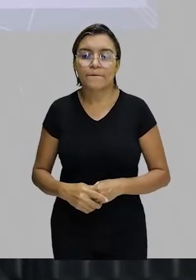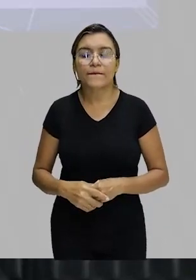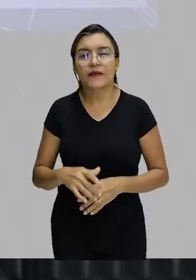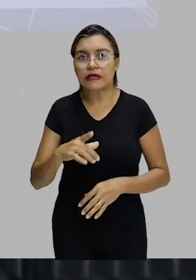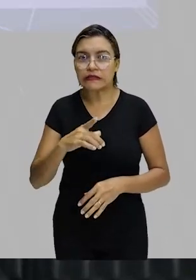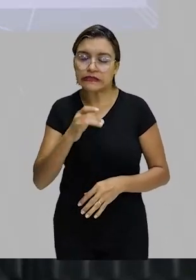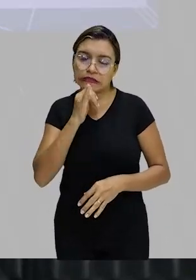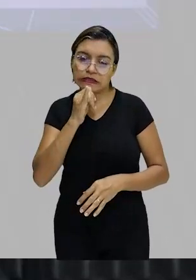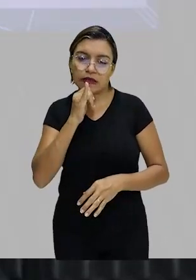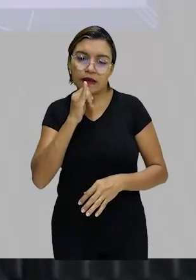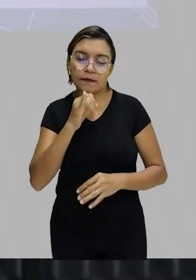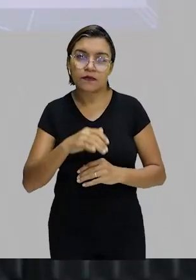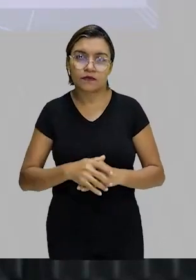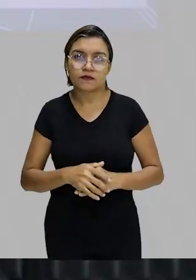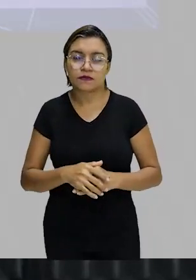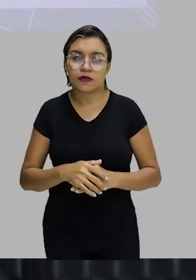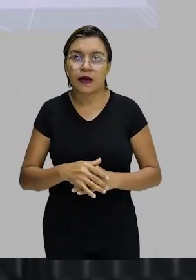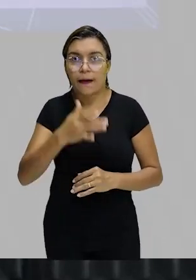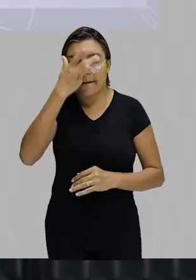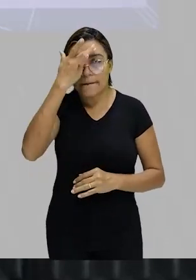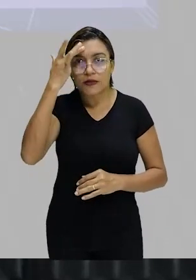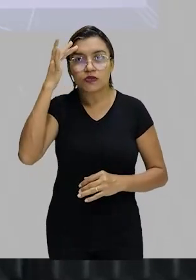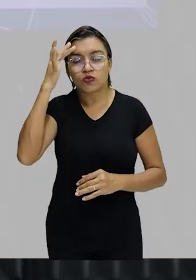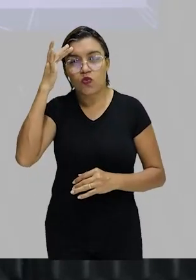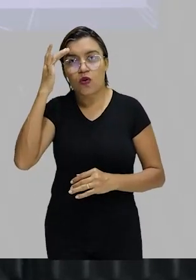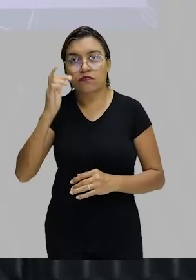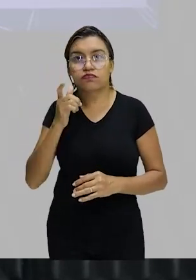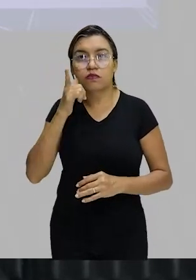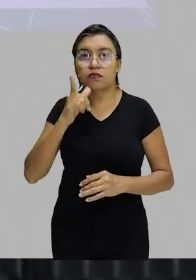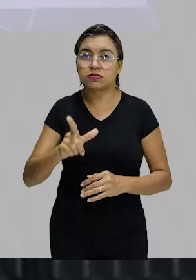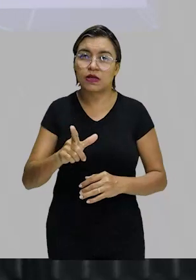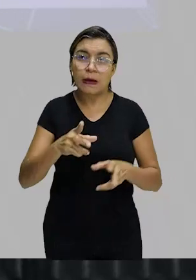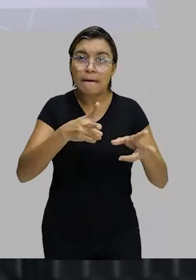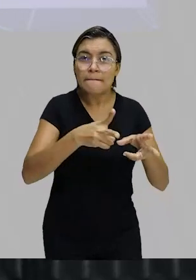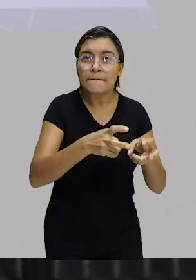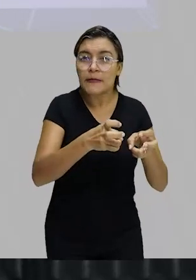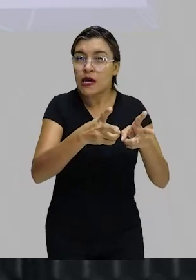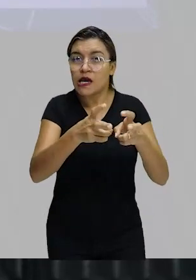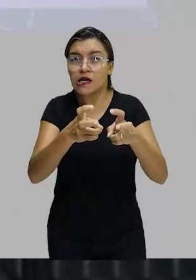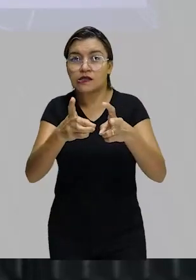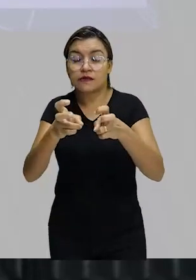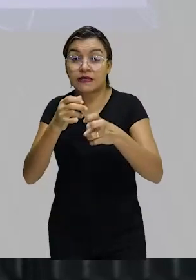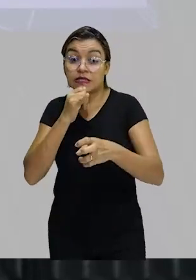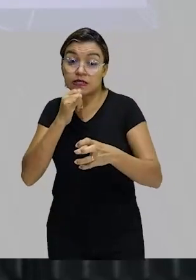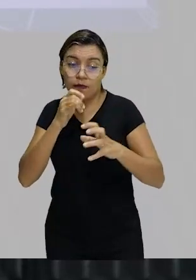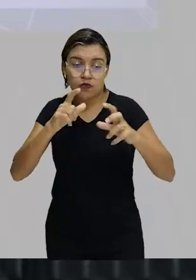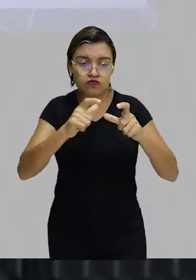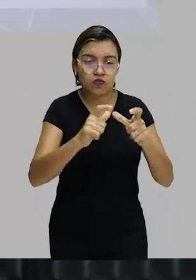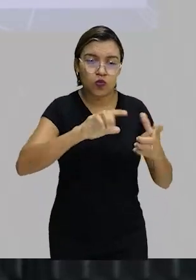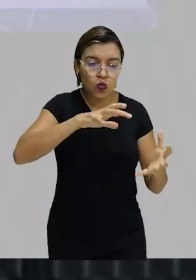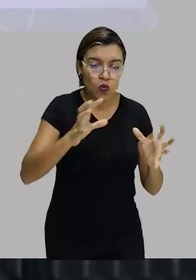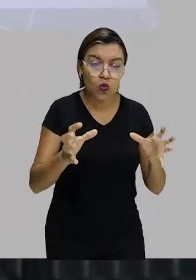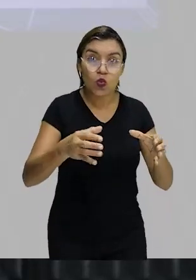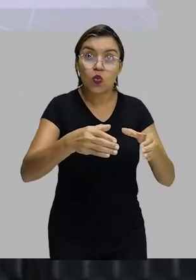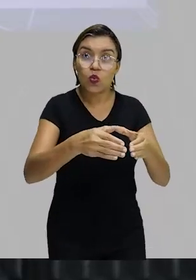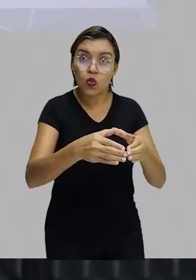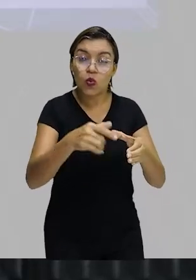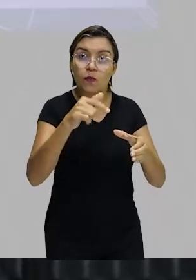um acesso ao consumidor bem amplificado. Ela alcança um grupo grande de